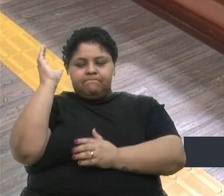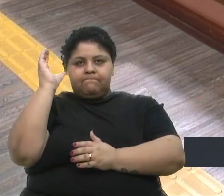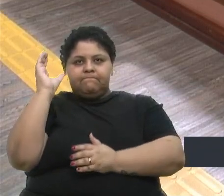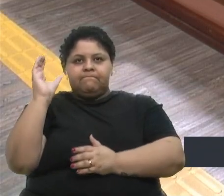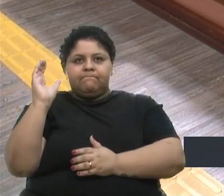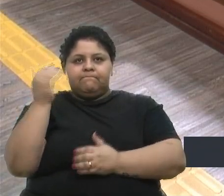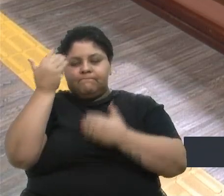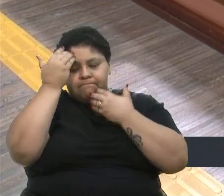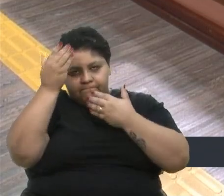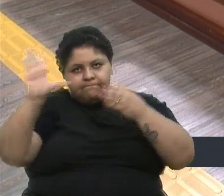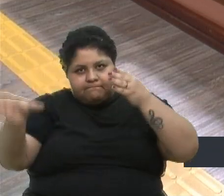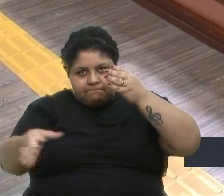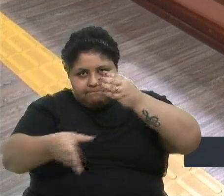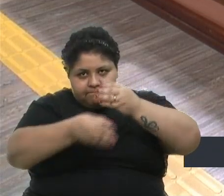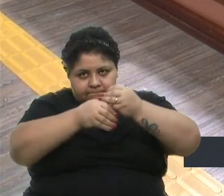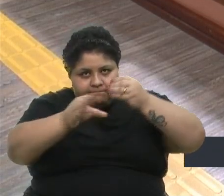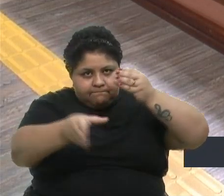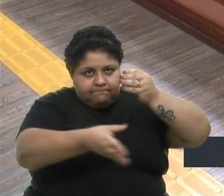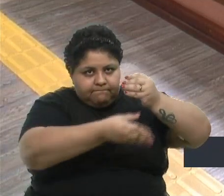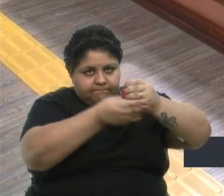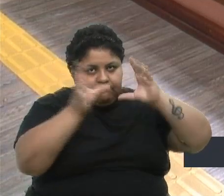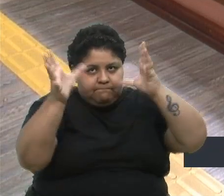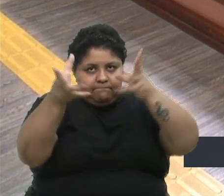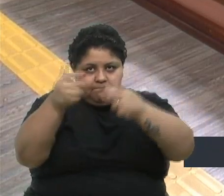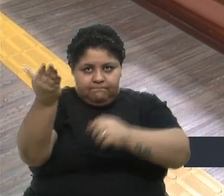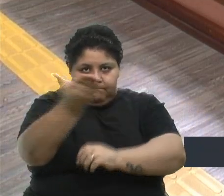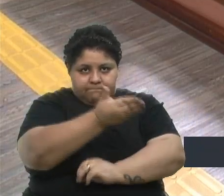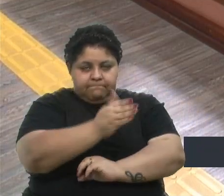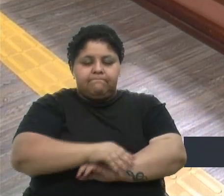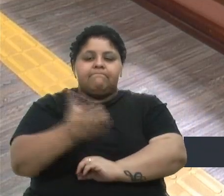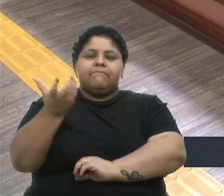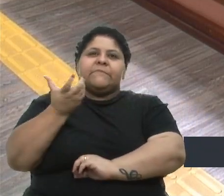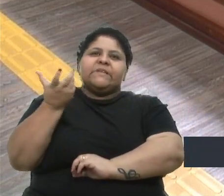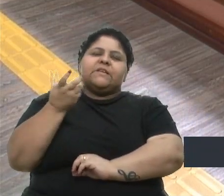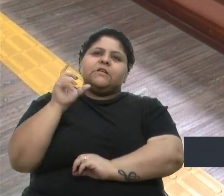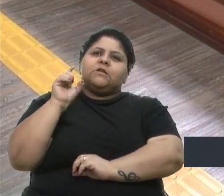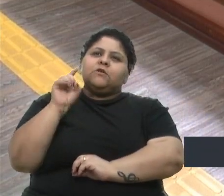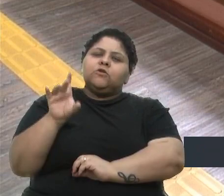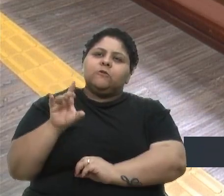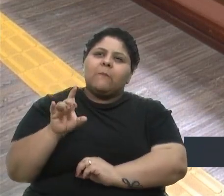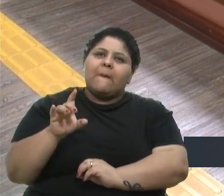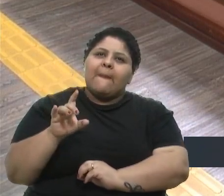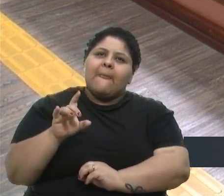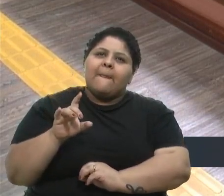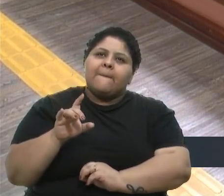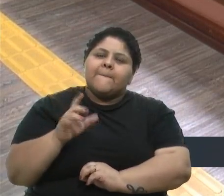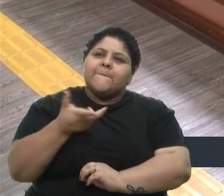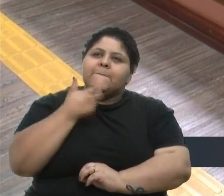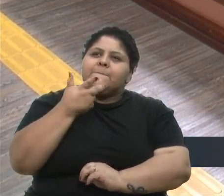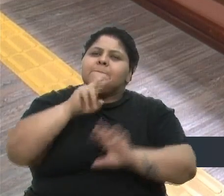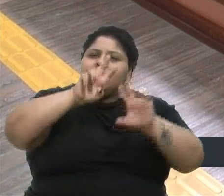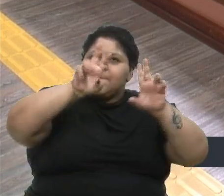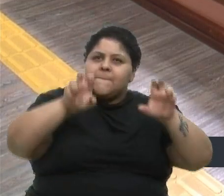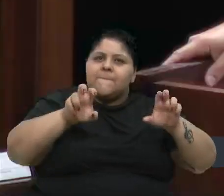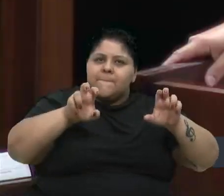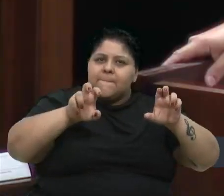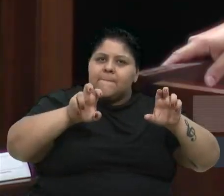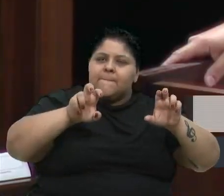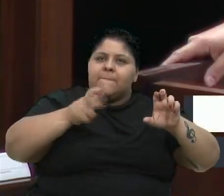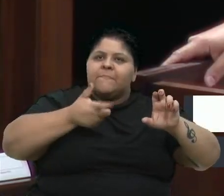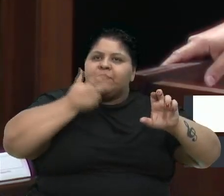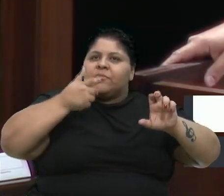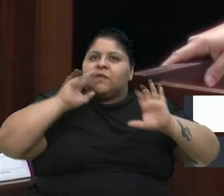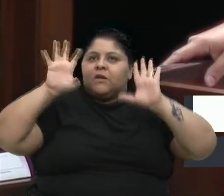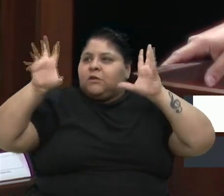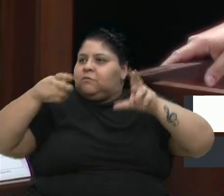Agradeço as apartes dos colegas e acho que eu quero só ir a tratar desse assunto. Acho que dessas falas todas